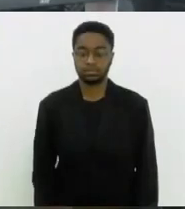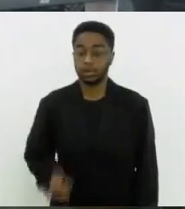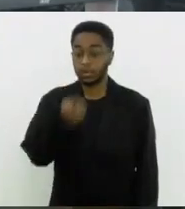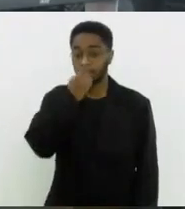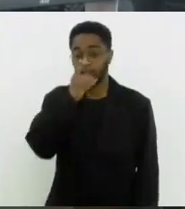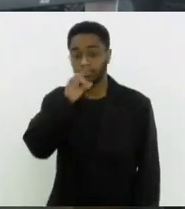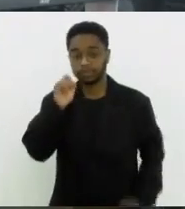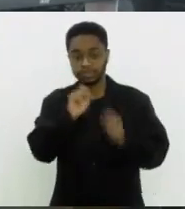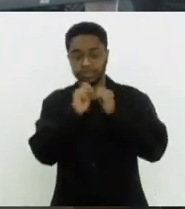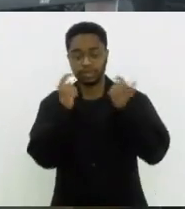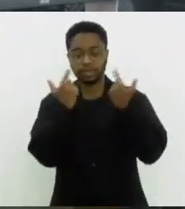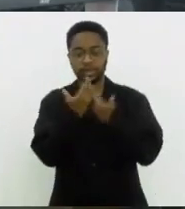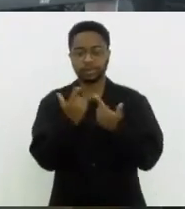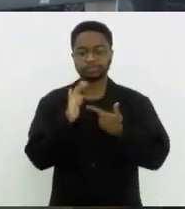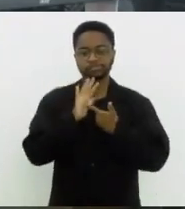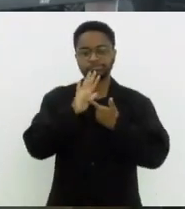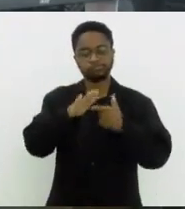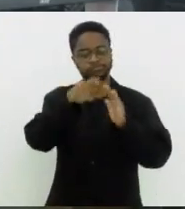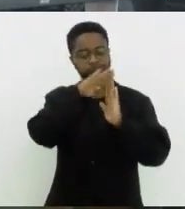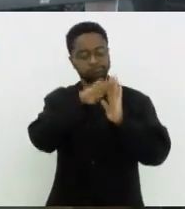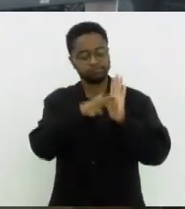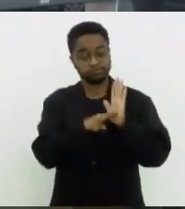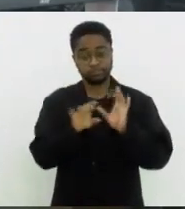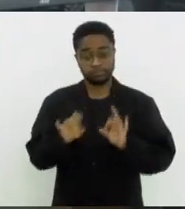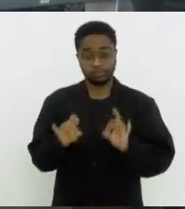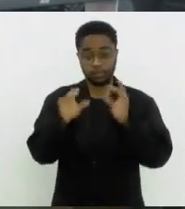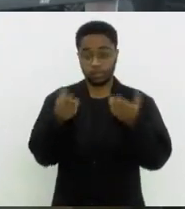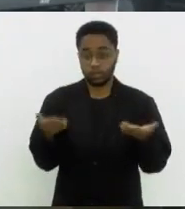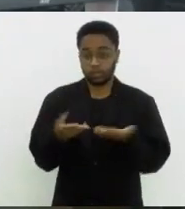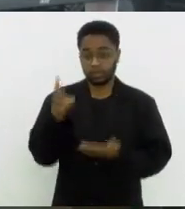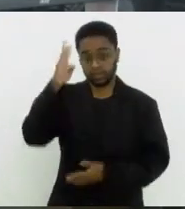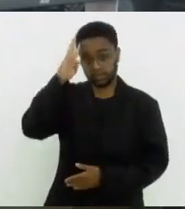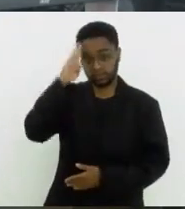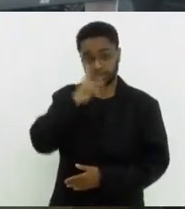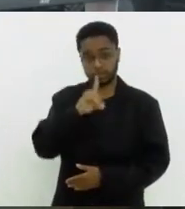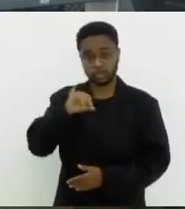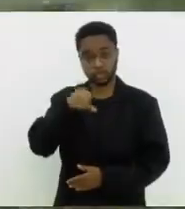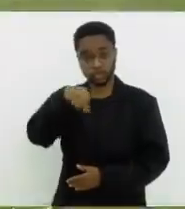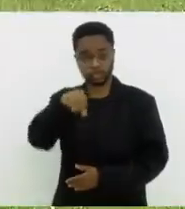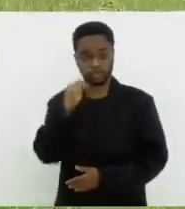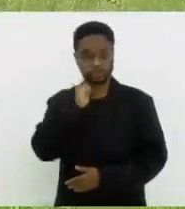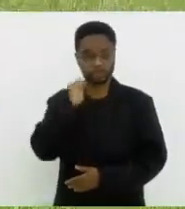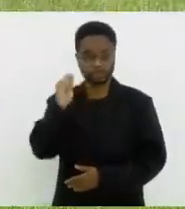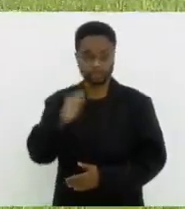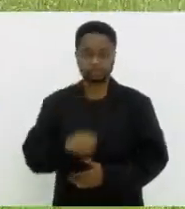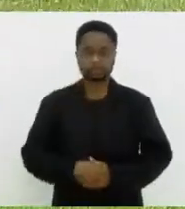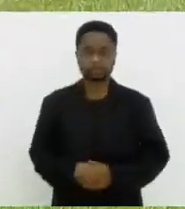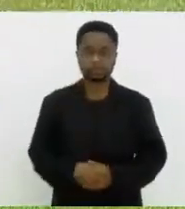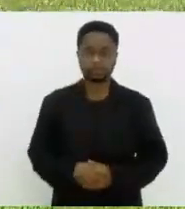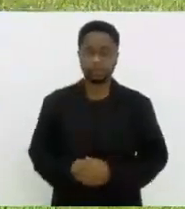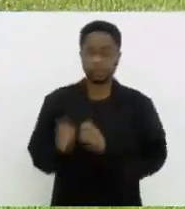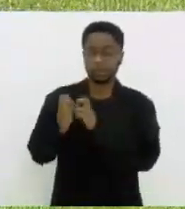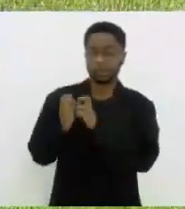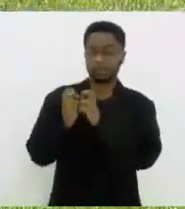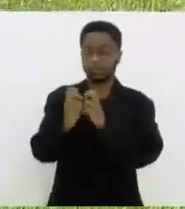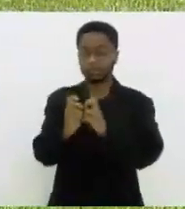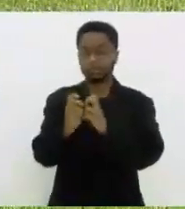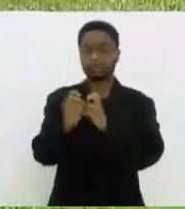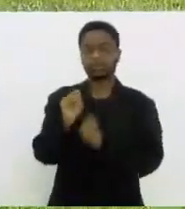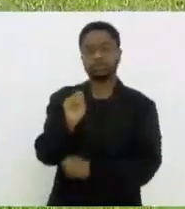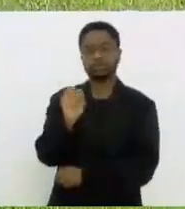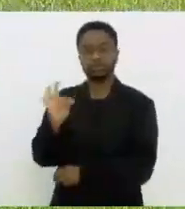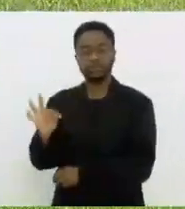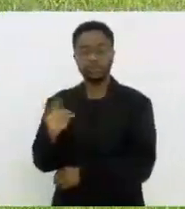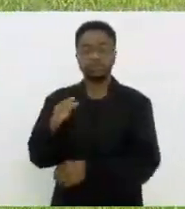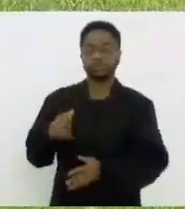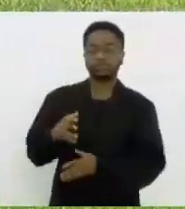O Bom Dia Alerge traz os seguintes destaques nesta terça-feira, 9 de abril. Bonde de Santa Teresa completa